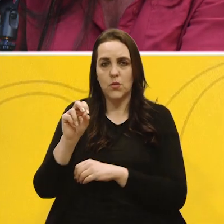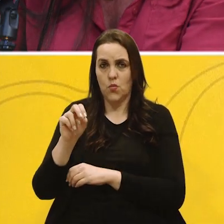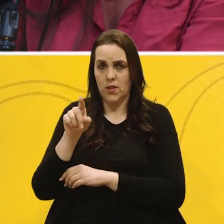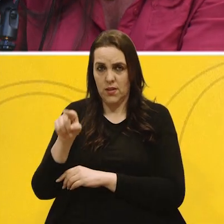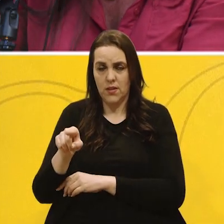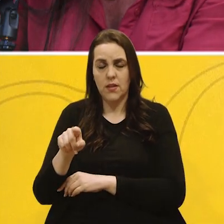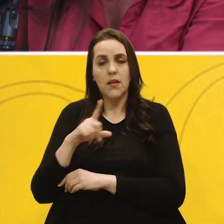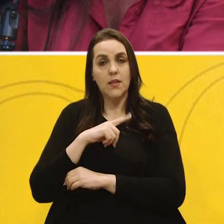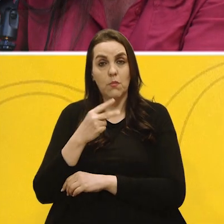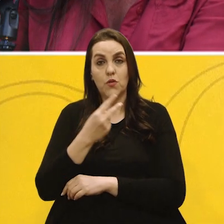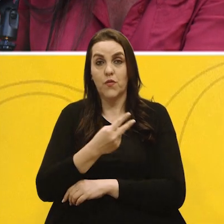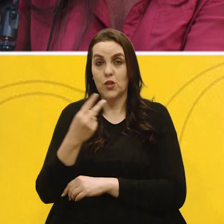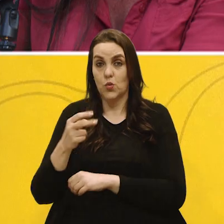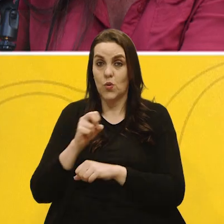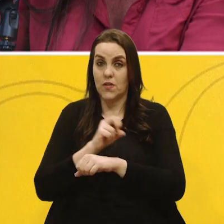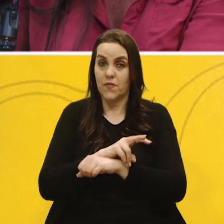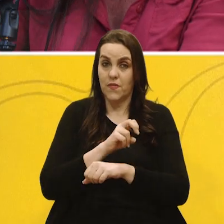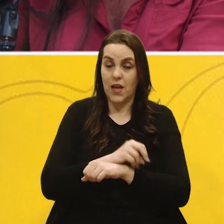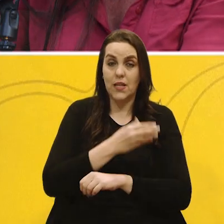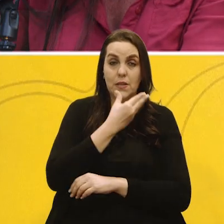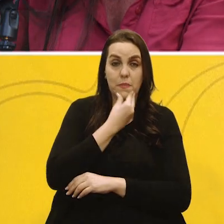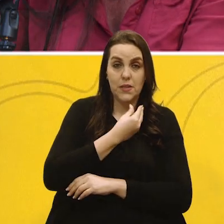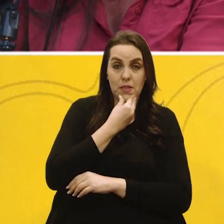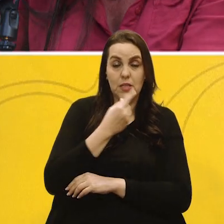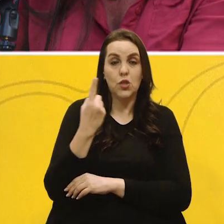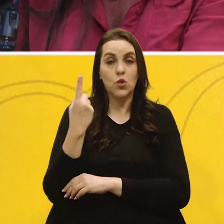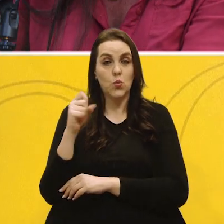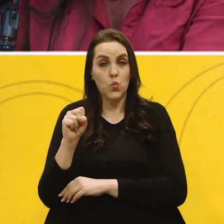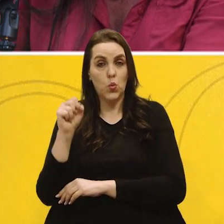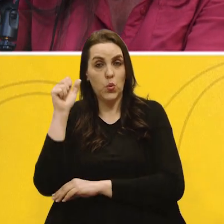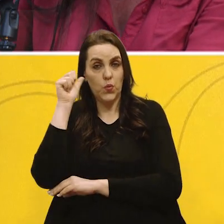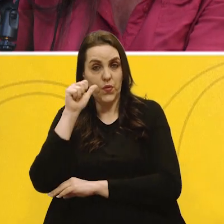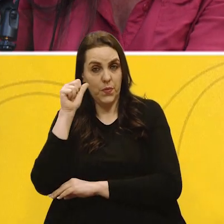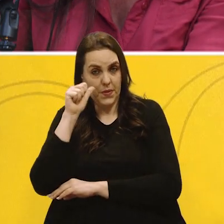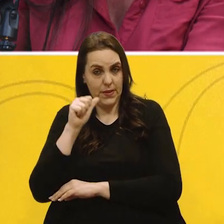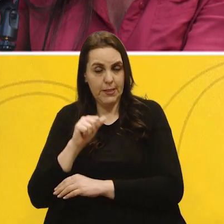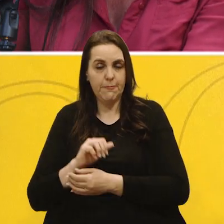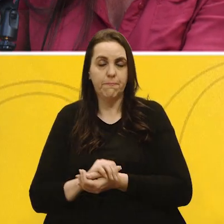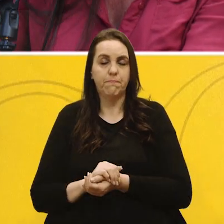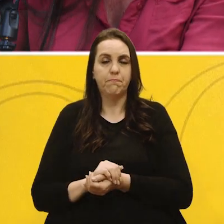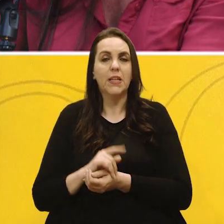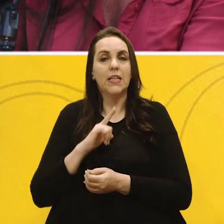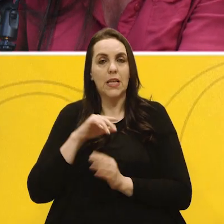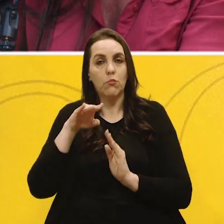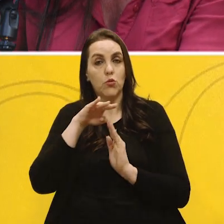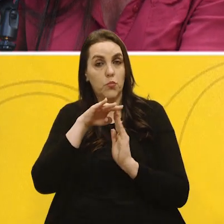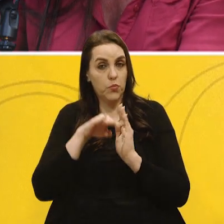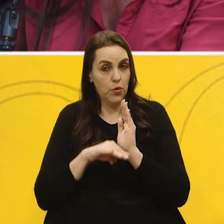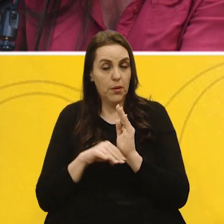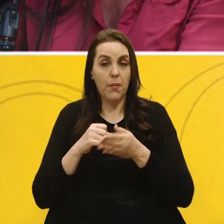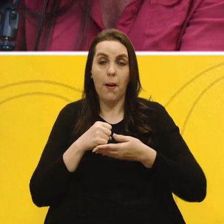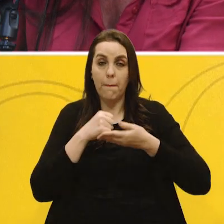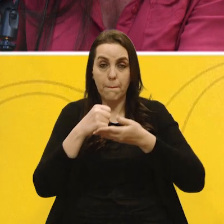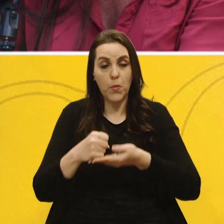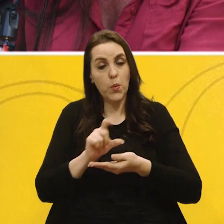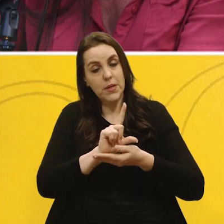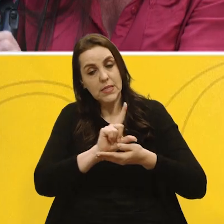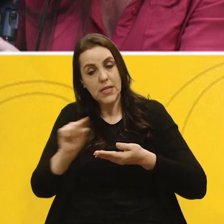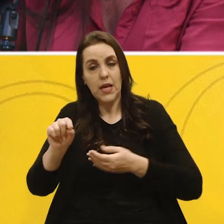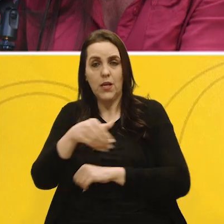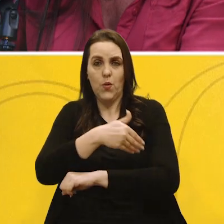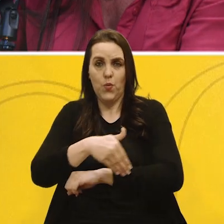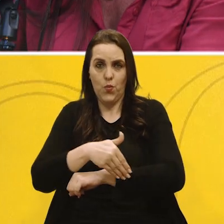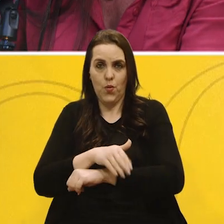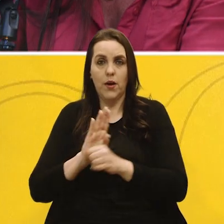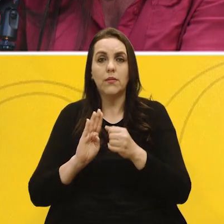de 22 vagas masculinas e 18 vagas femininas. A gente tem um programa de apoio à saída das ruas, ela fica lá